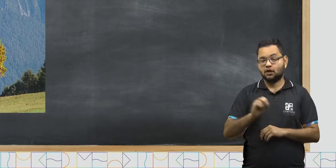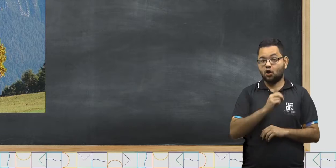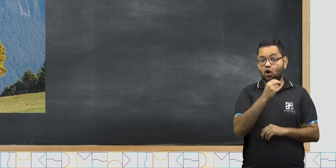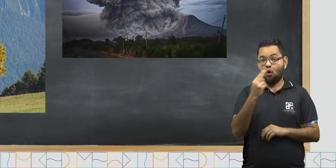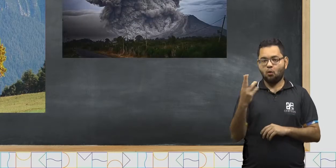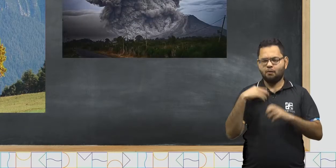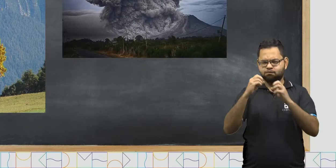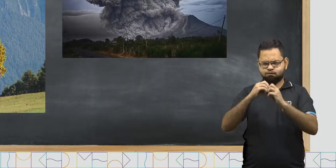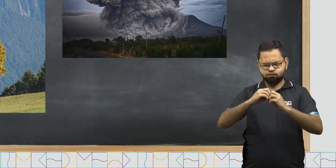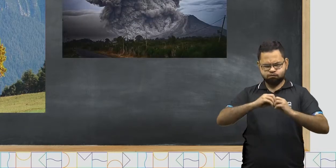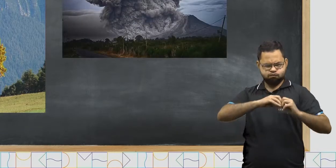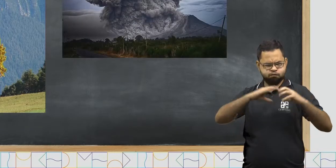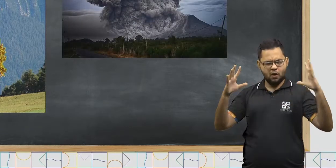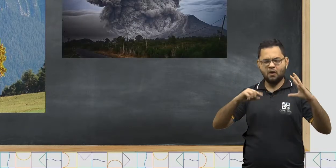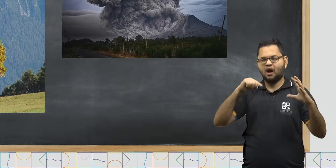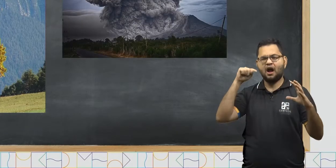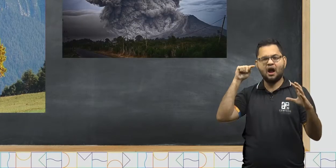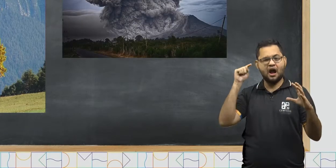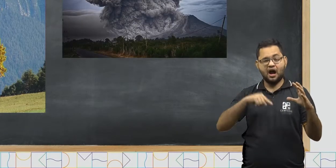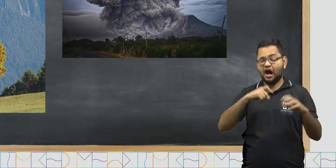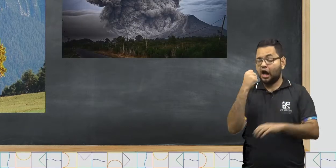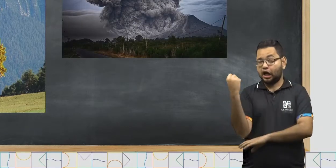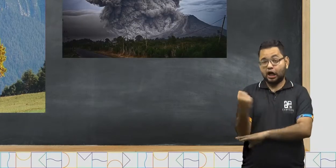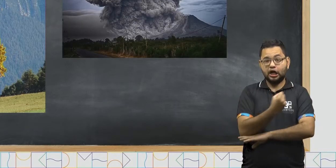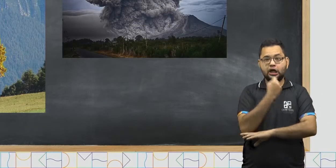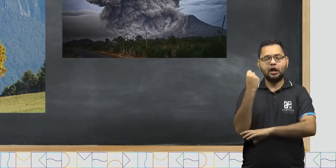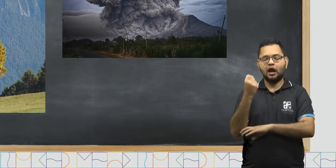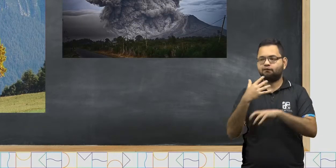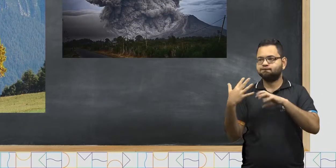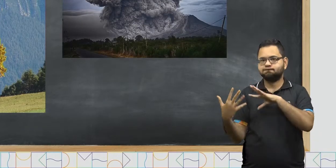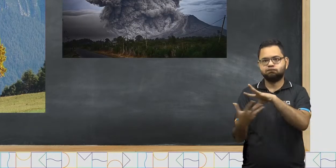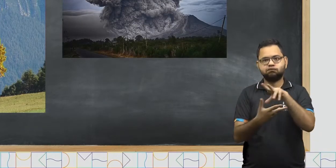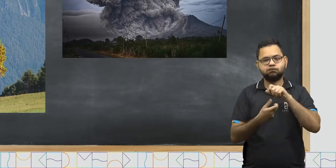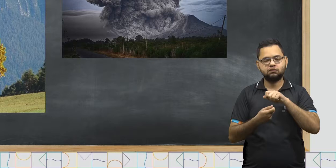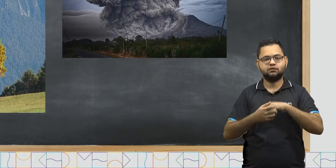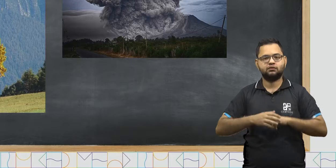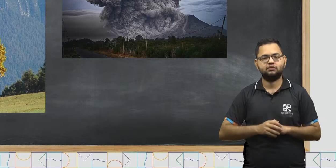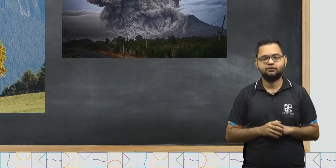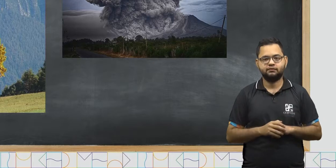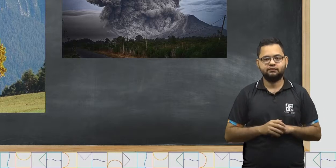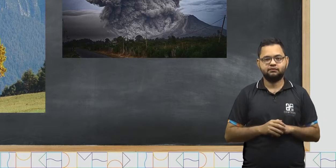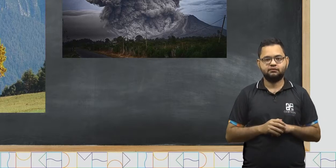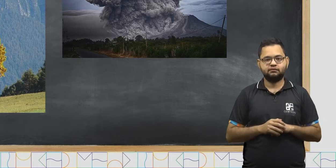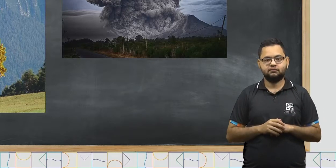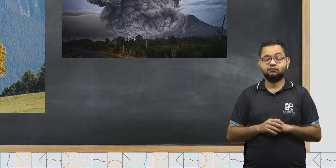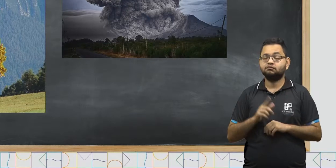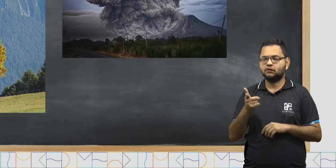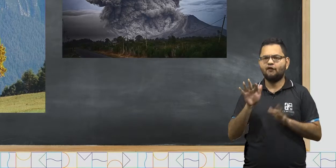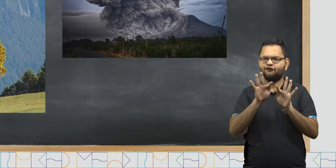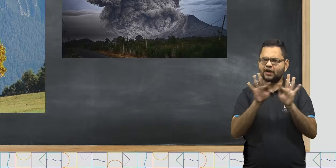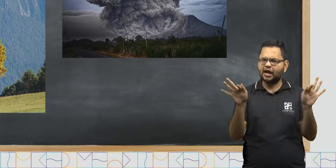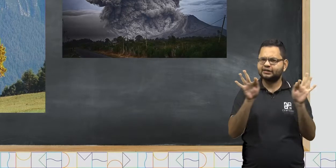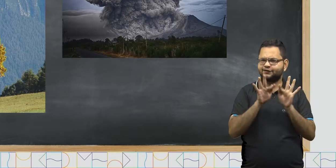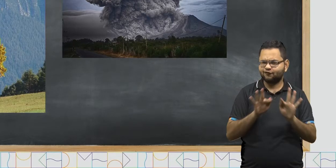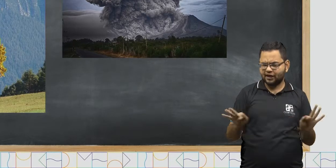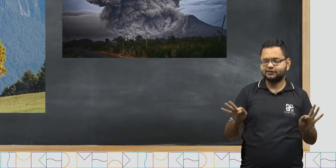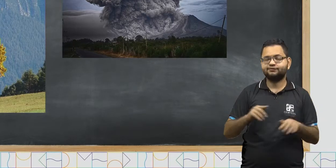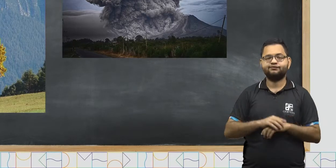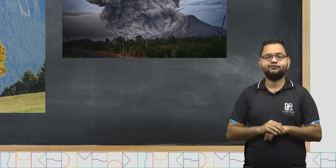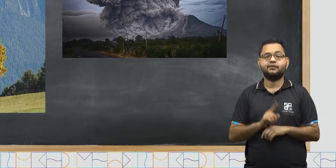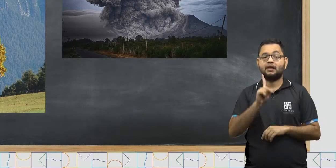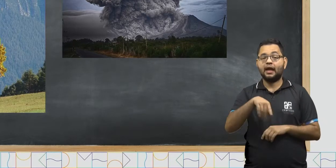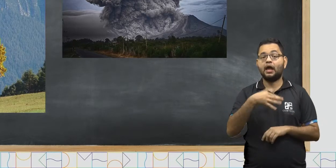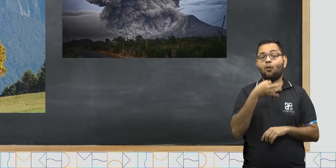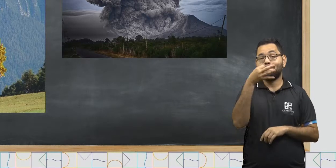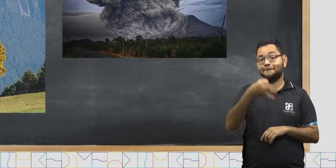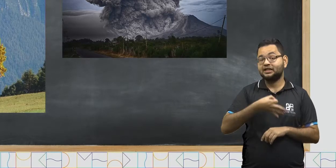a explosão foi o acidente mais grave do mundo. Quando emitimos essas frases, estamos dando